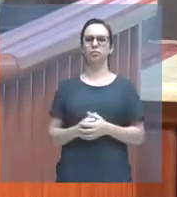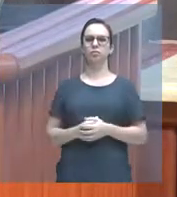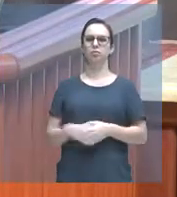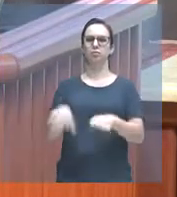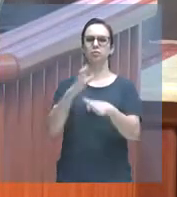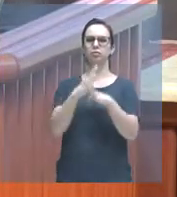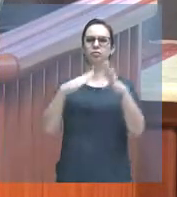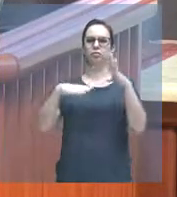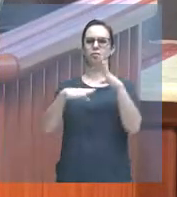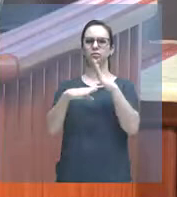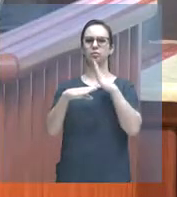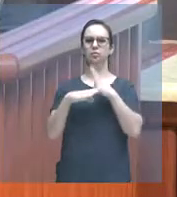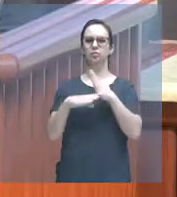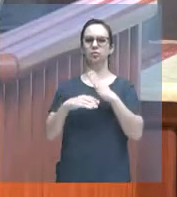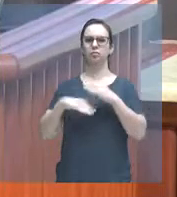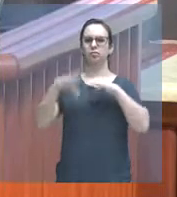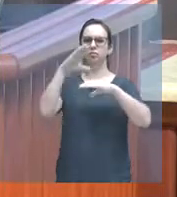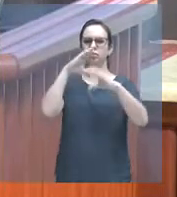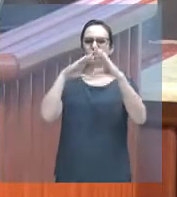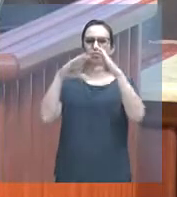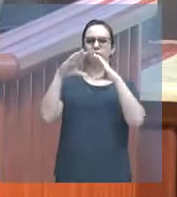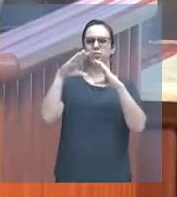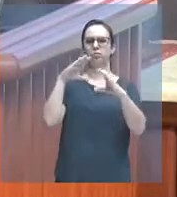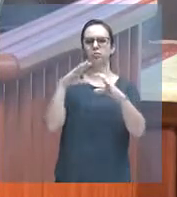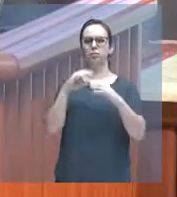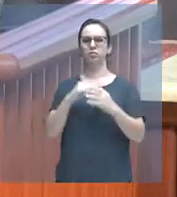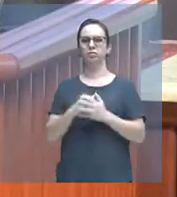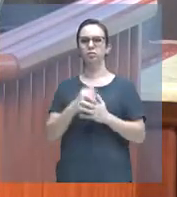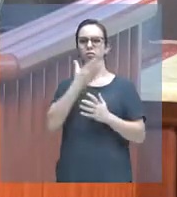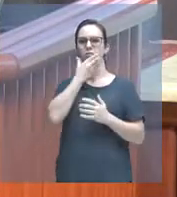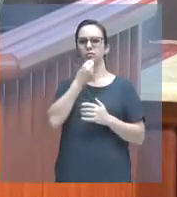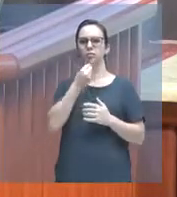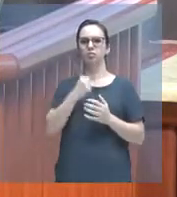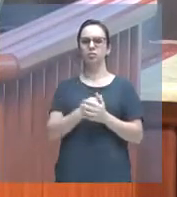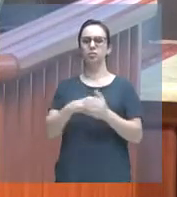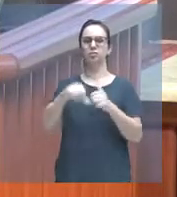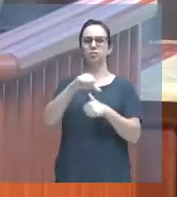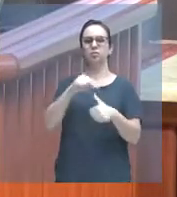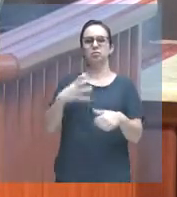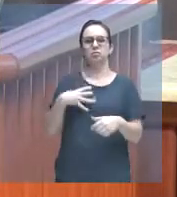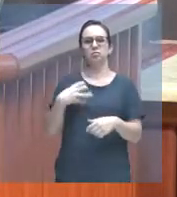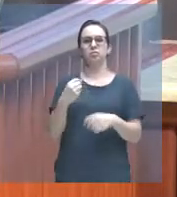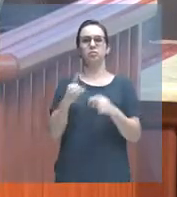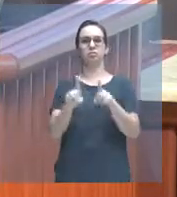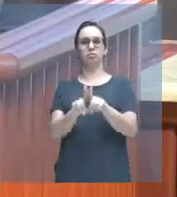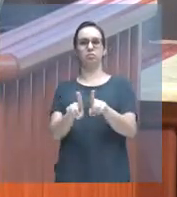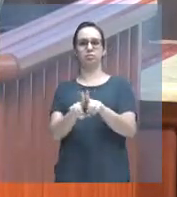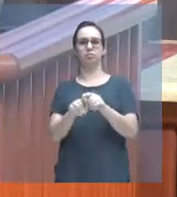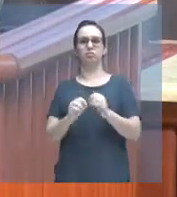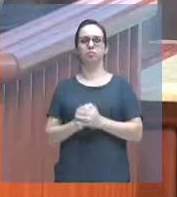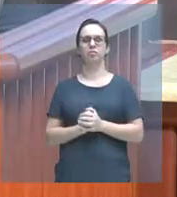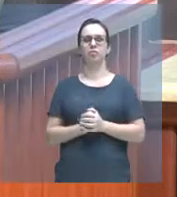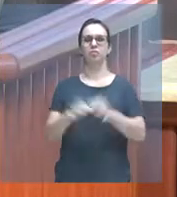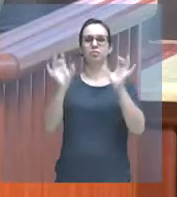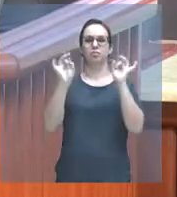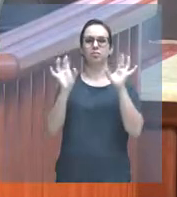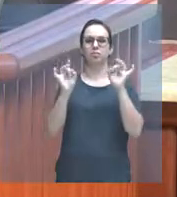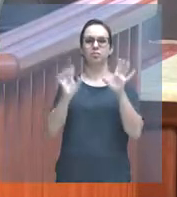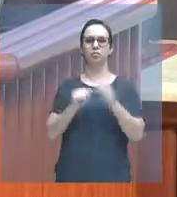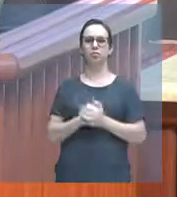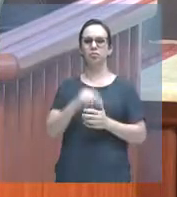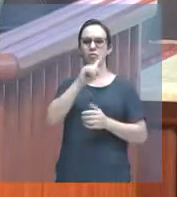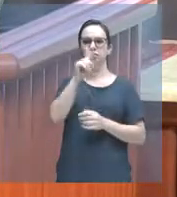todos, né, os músicos se tornou filho do seu João. Em especial, Zé Correia, né, que eu